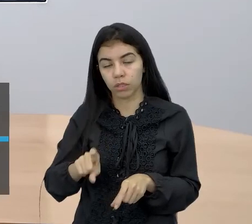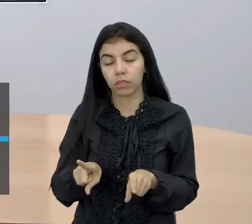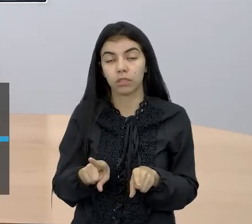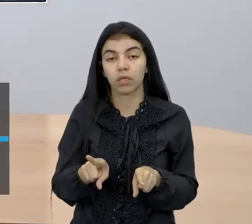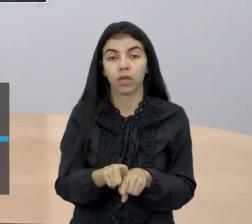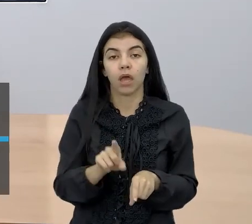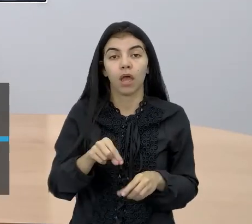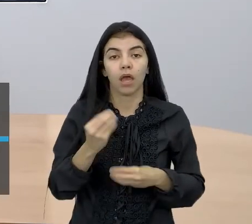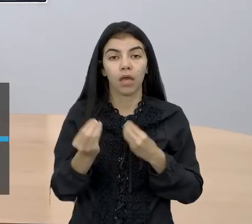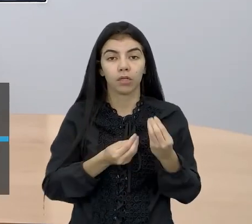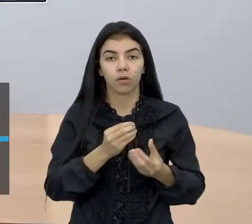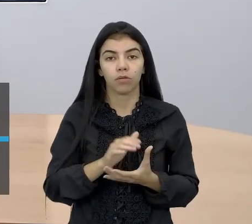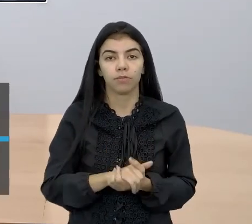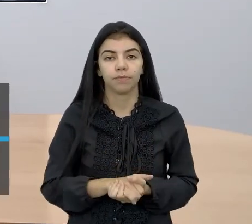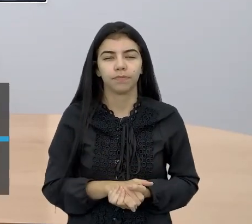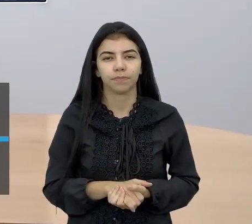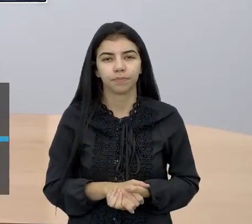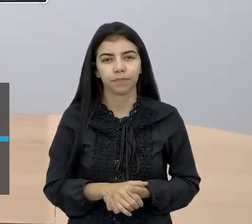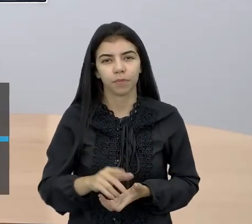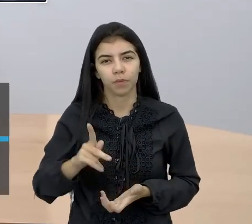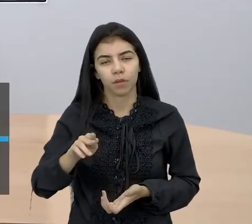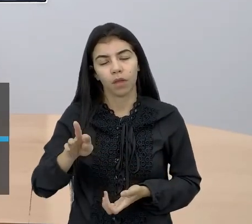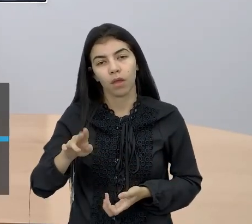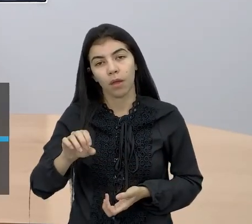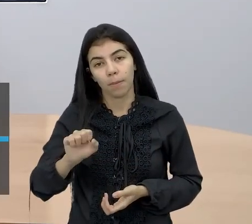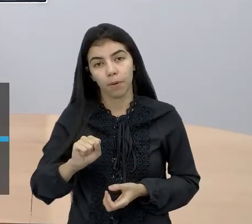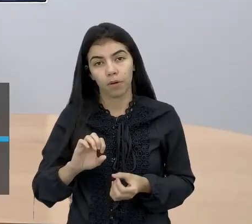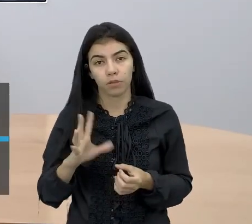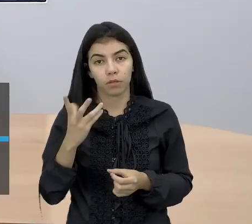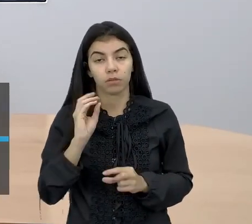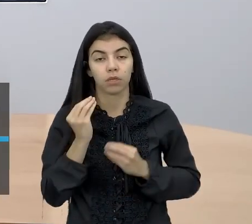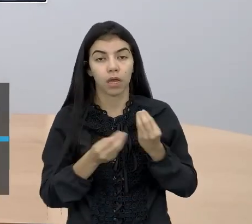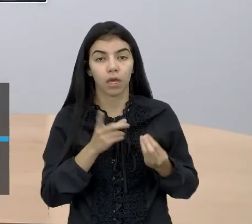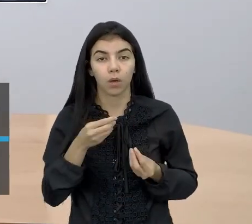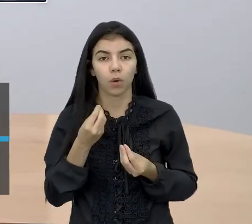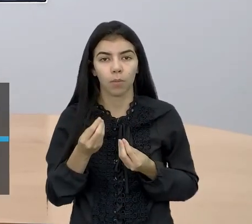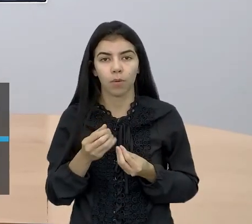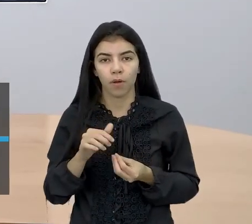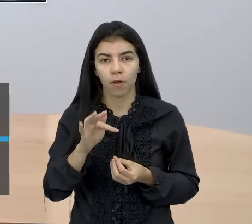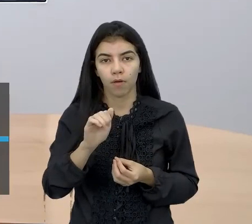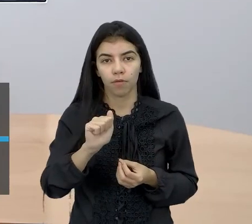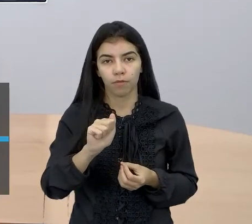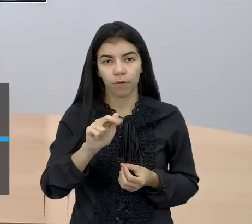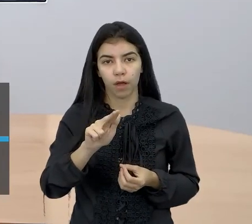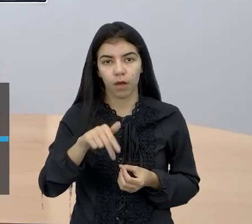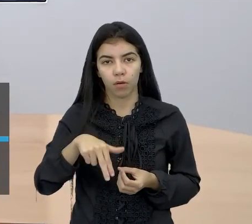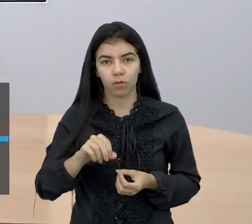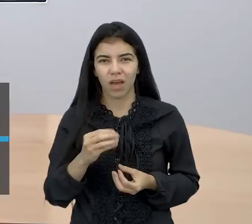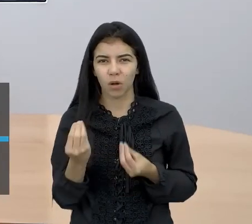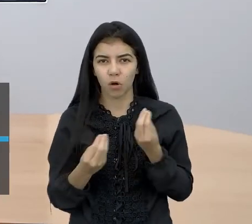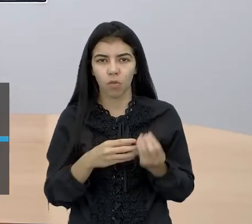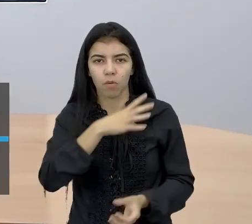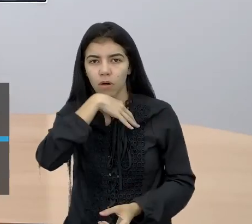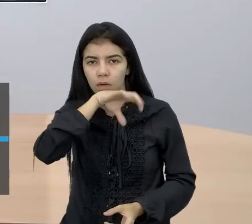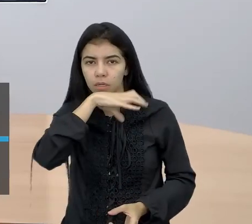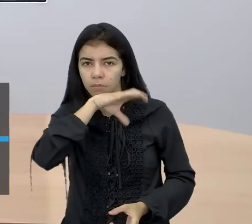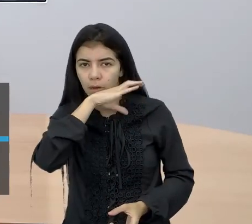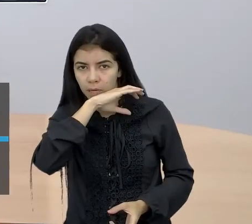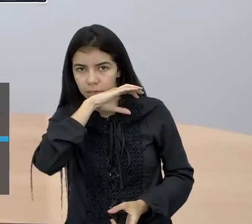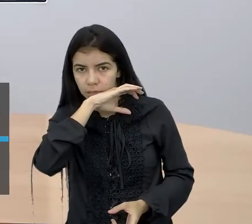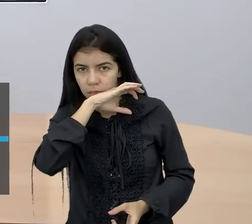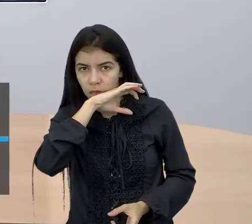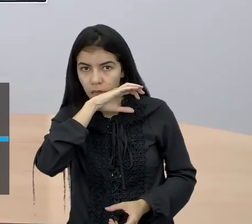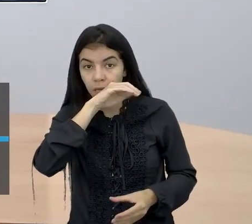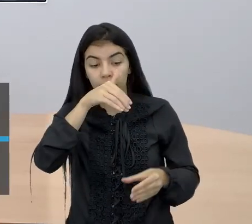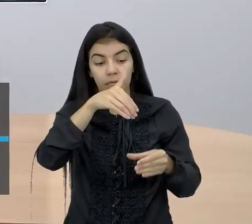também, os poros podem surgir por meio da fauna dos animais ali do solo.